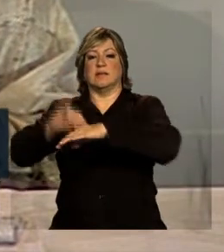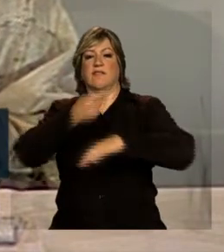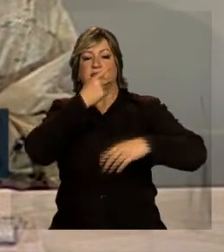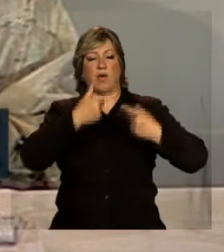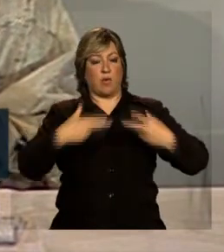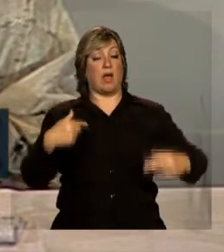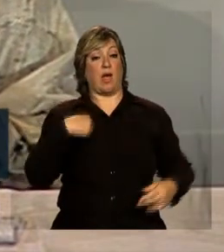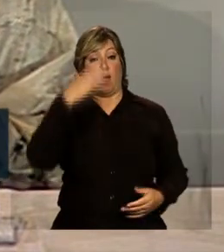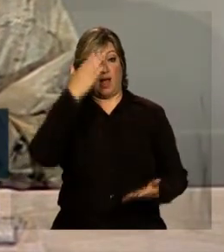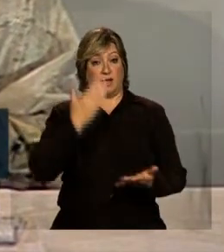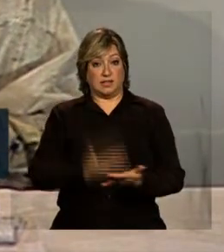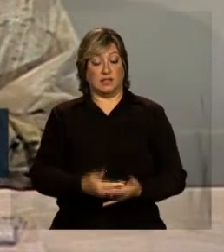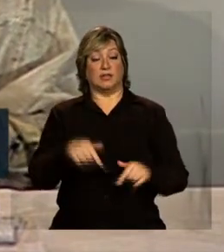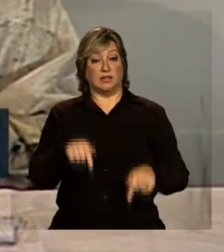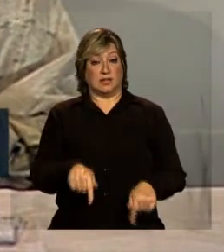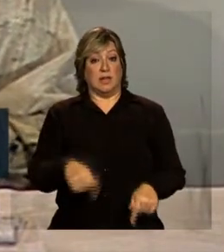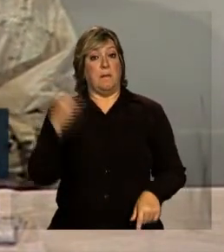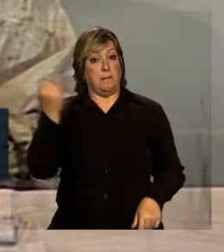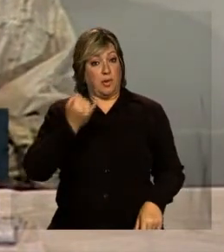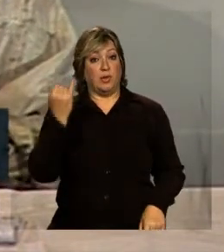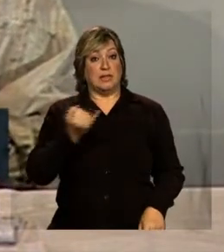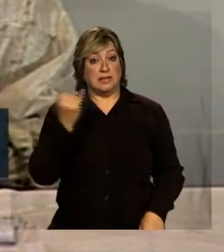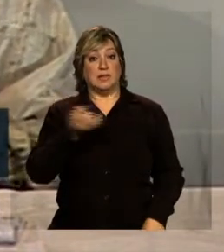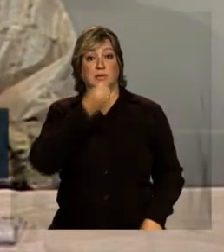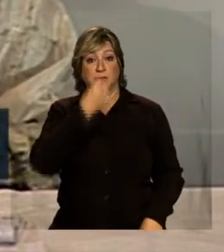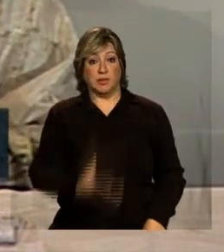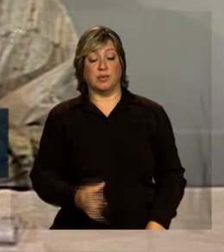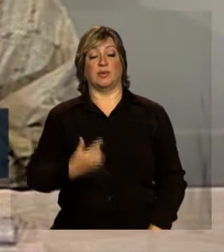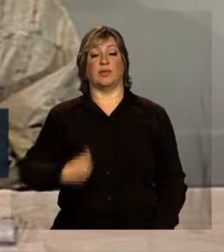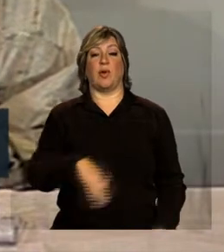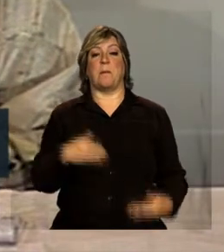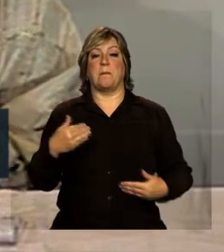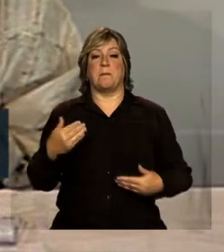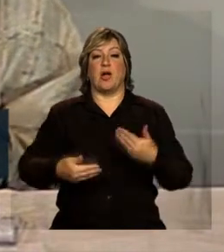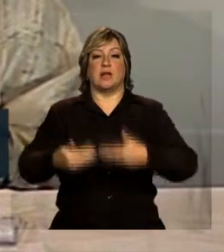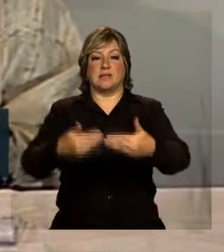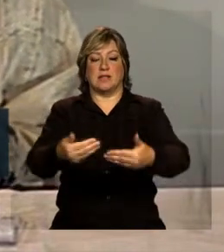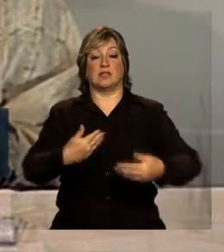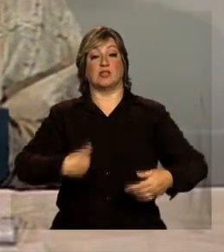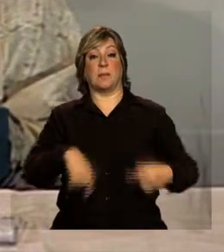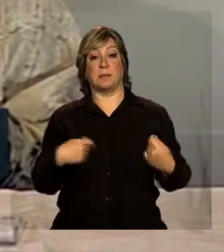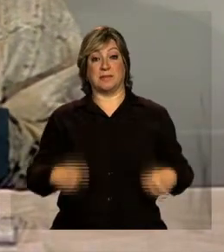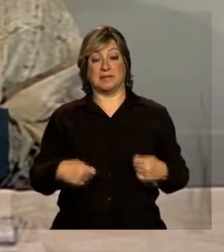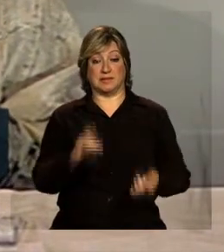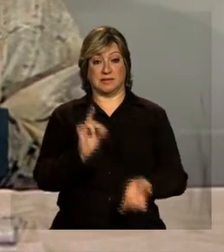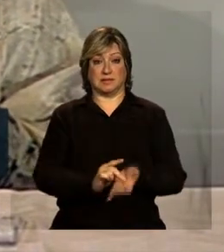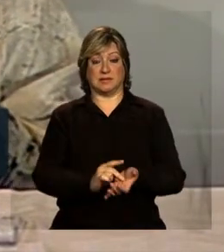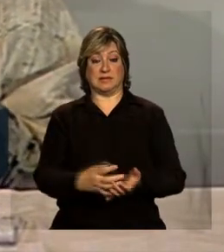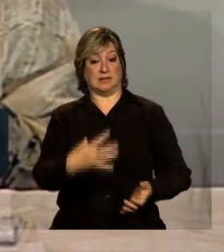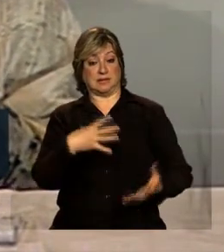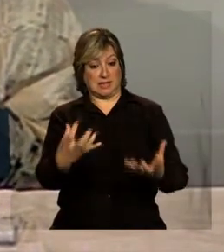que é parte de um processo que nós precisamos, efetivamente, para nos